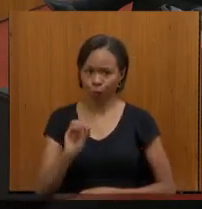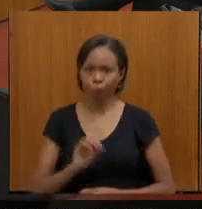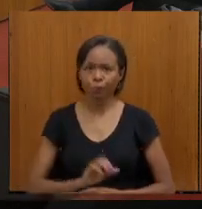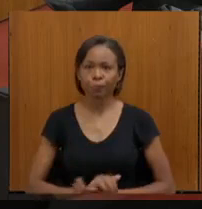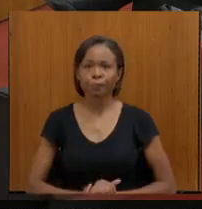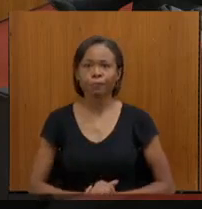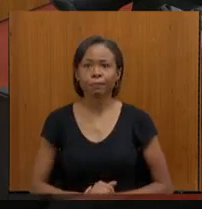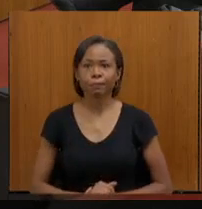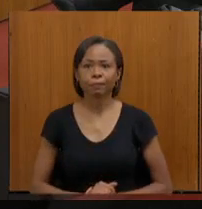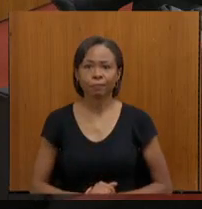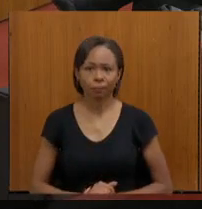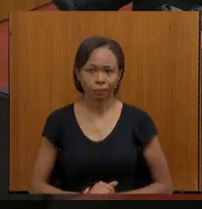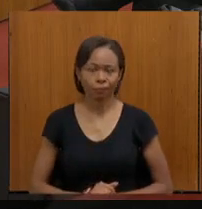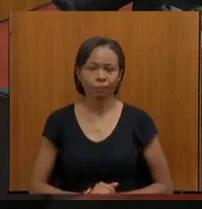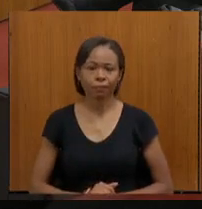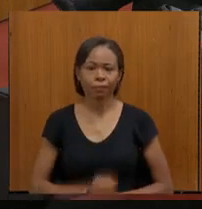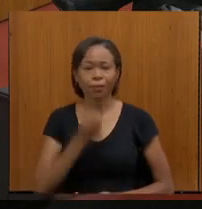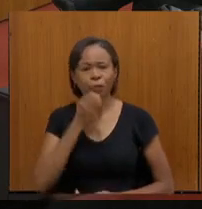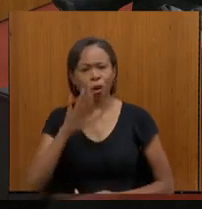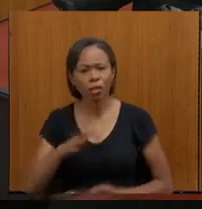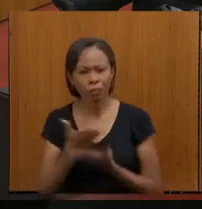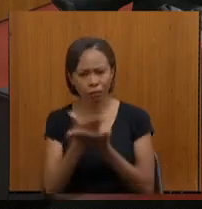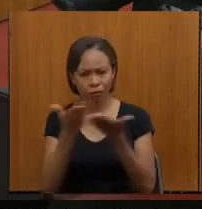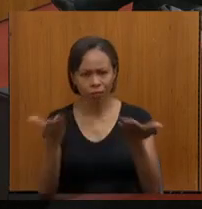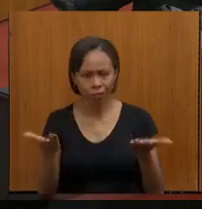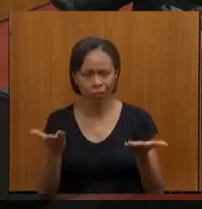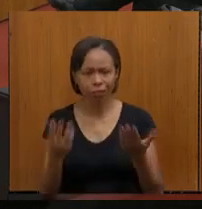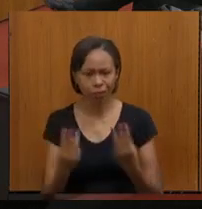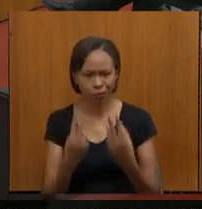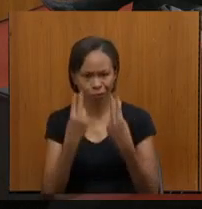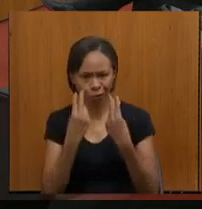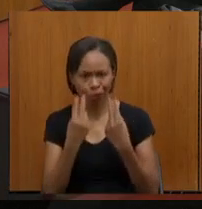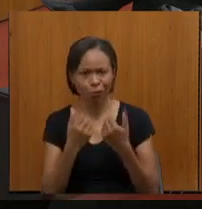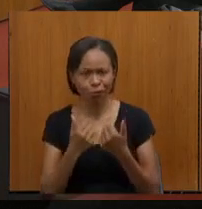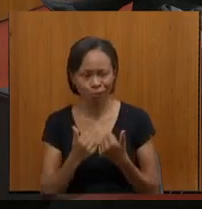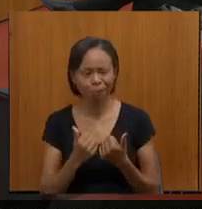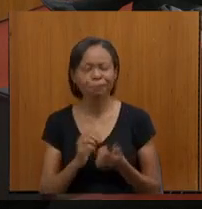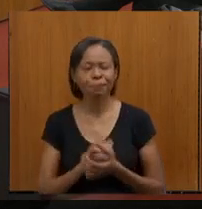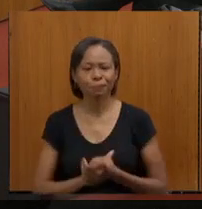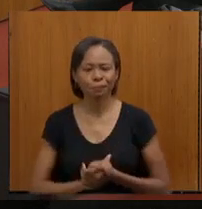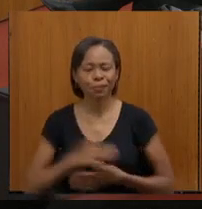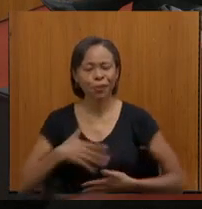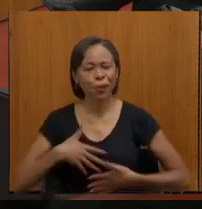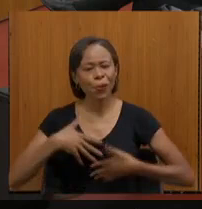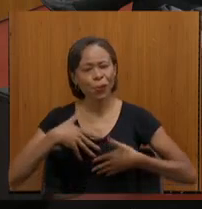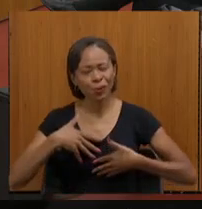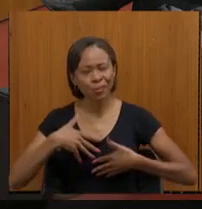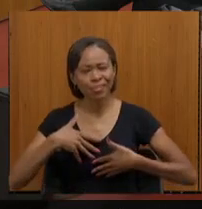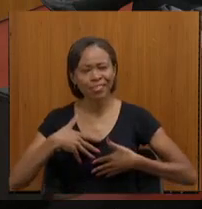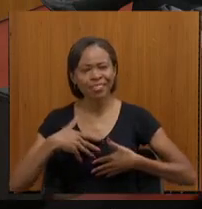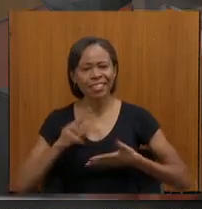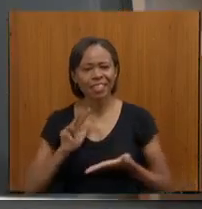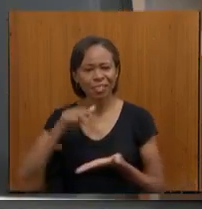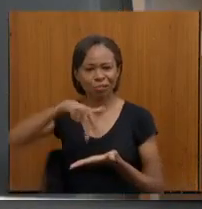Oi boa tarde todos me ouvirem É uma honra e um prazer estar aqui na Assembleia